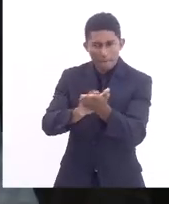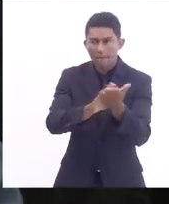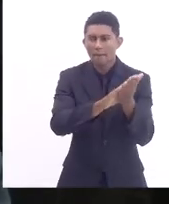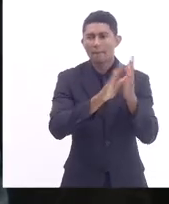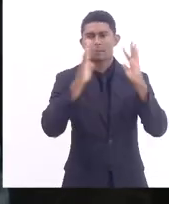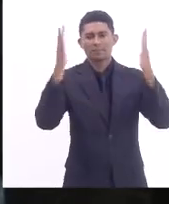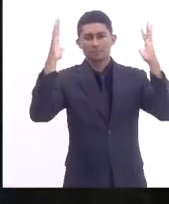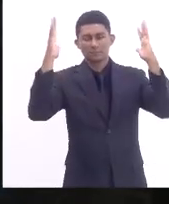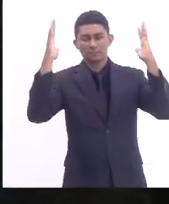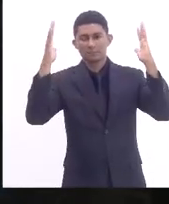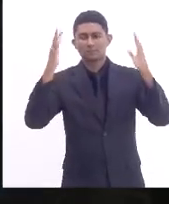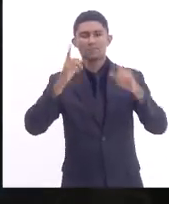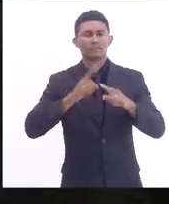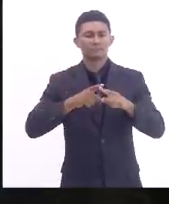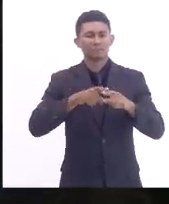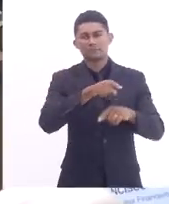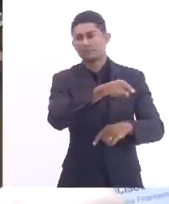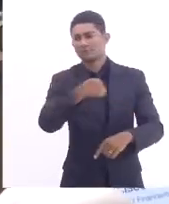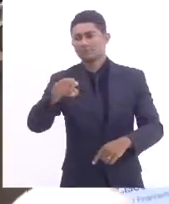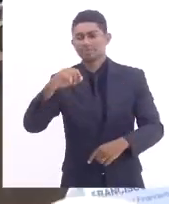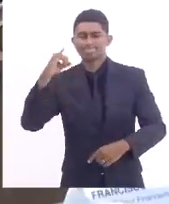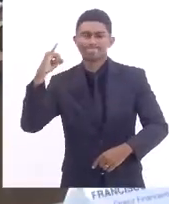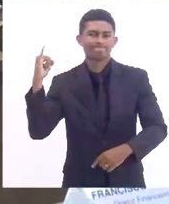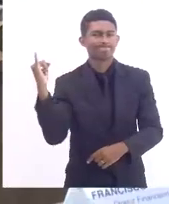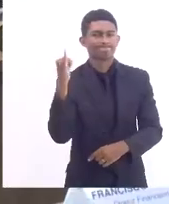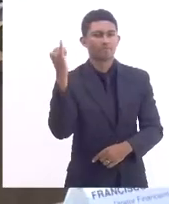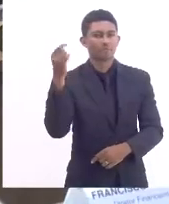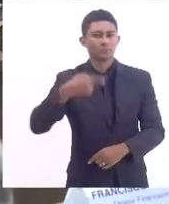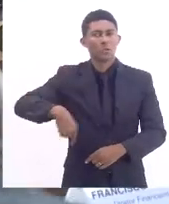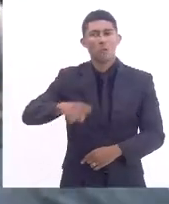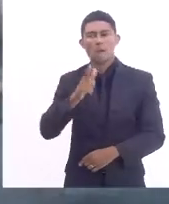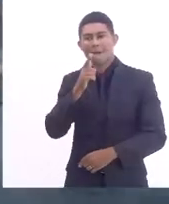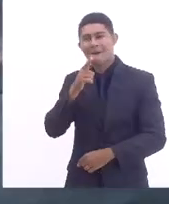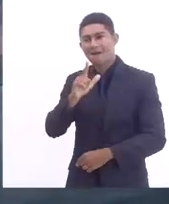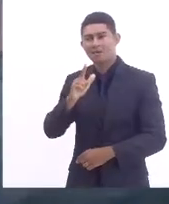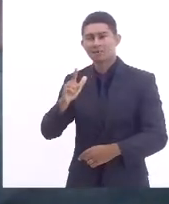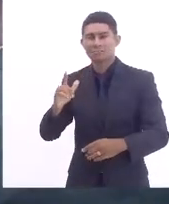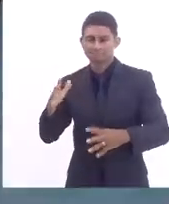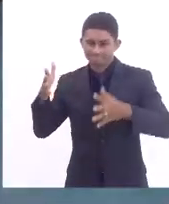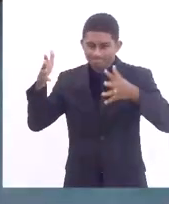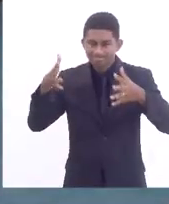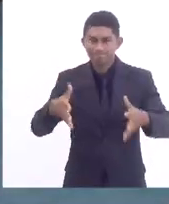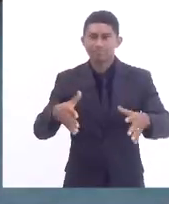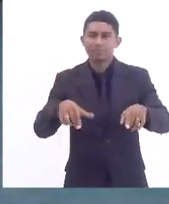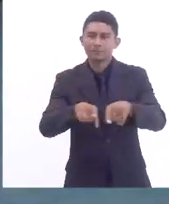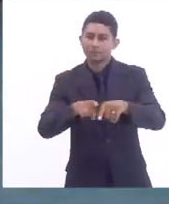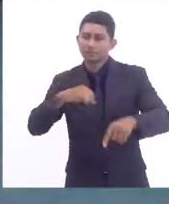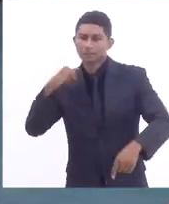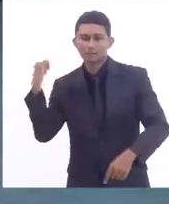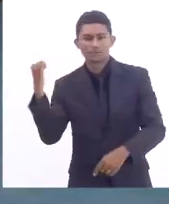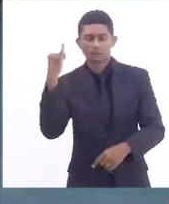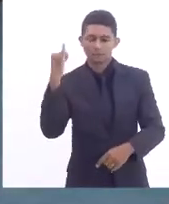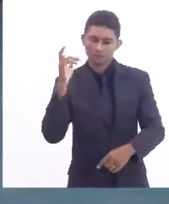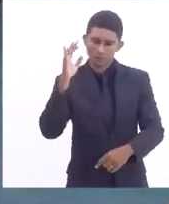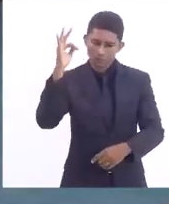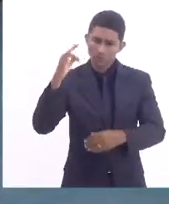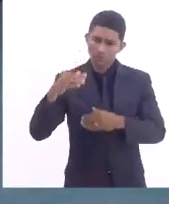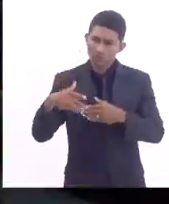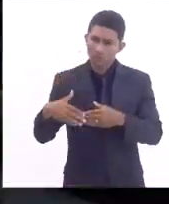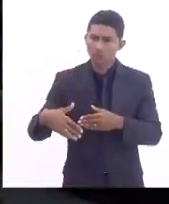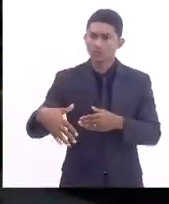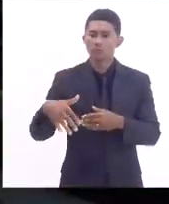fortes porque eles foram importantes para a gente chegar até aqui e eles serão importantes para caminhada dos